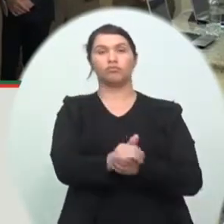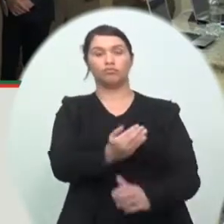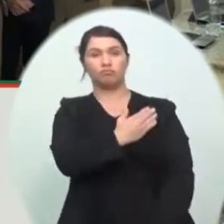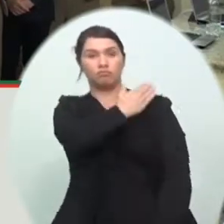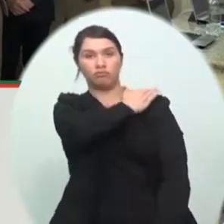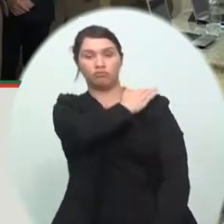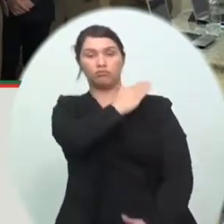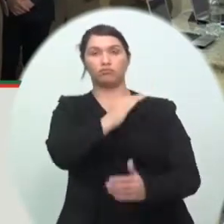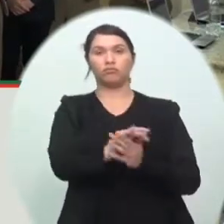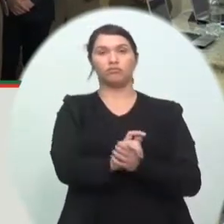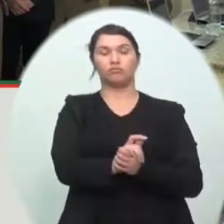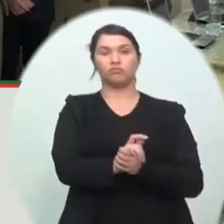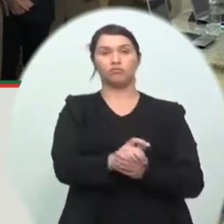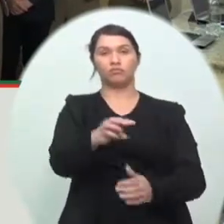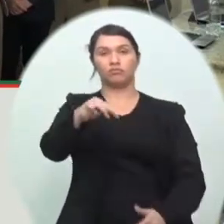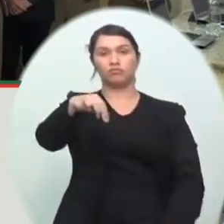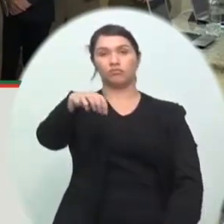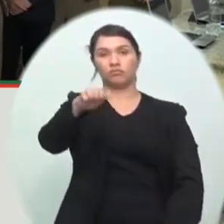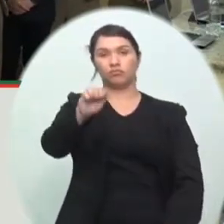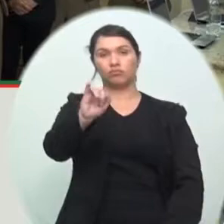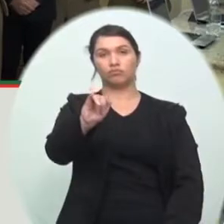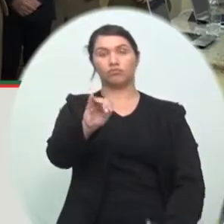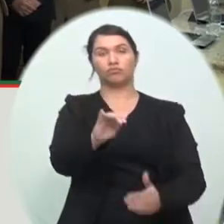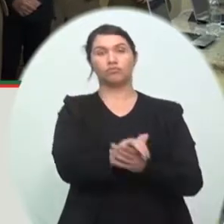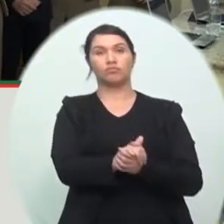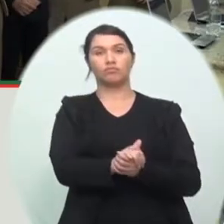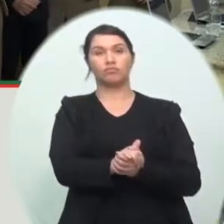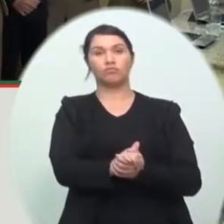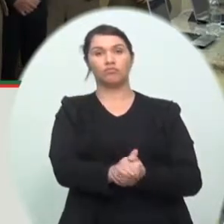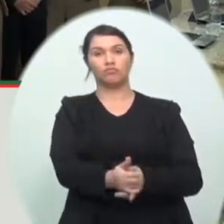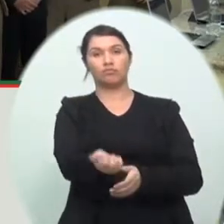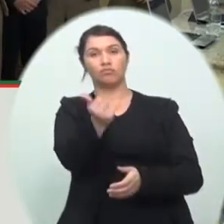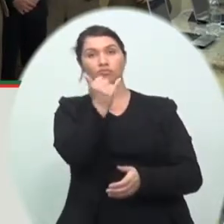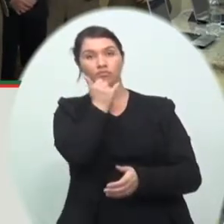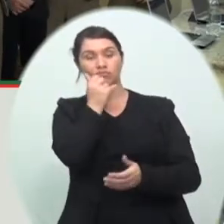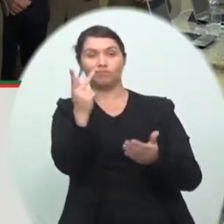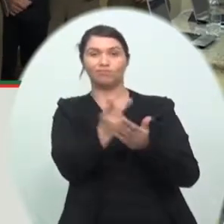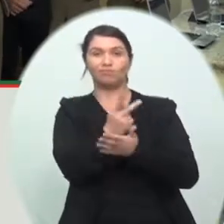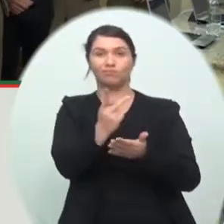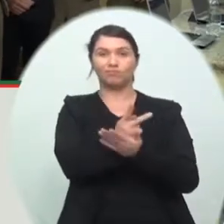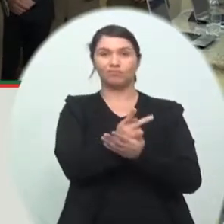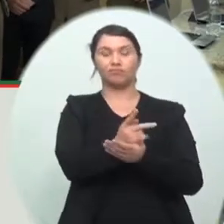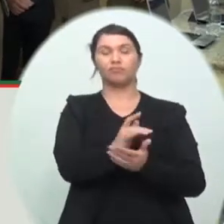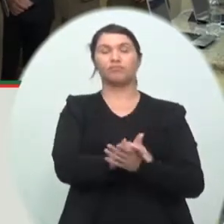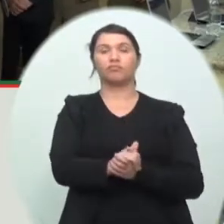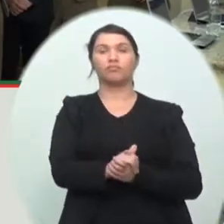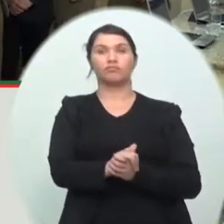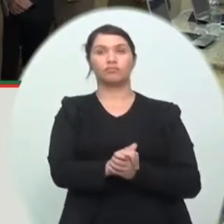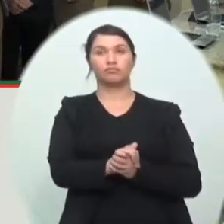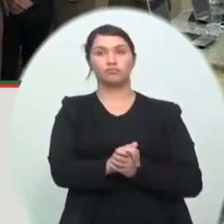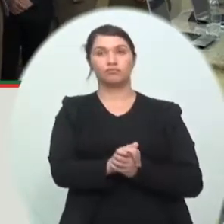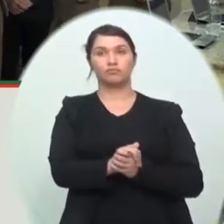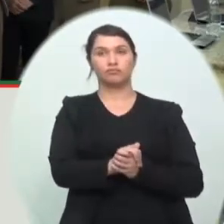tenente Mai, desculpa também por ter errado ali a sequência,